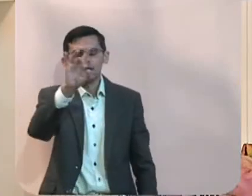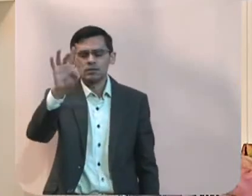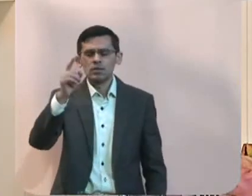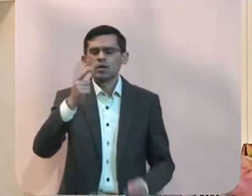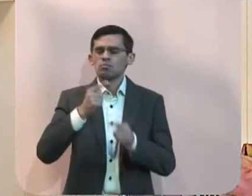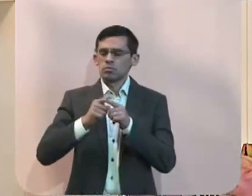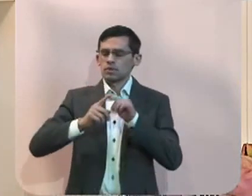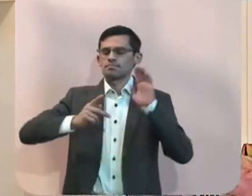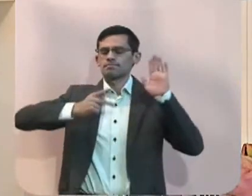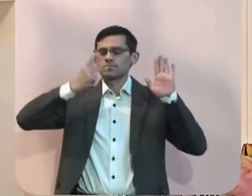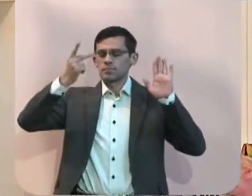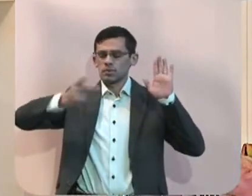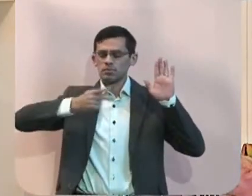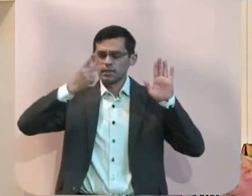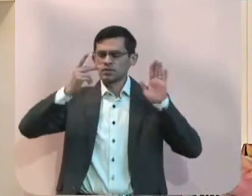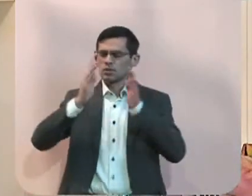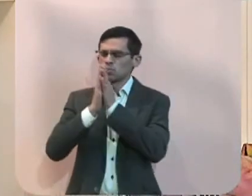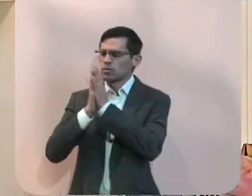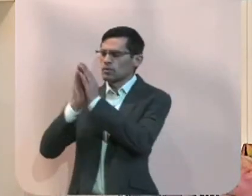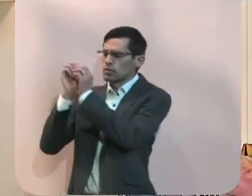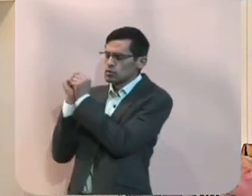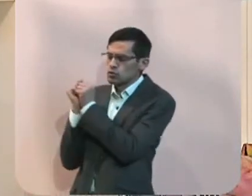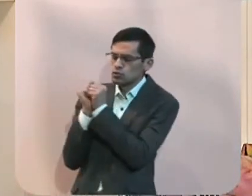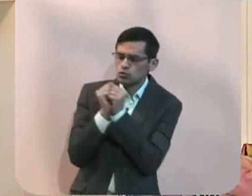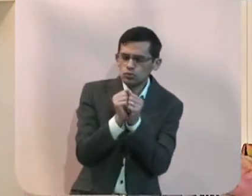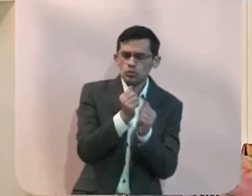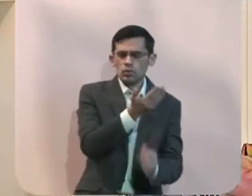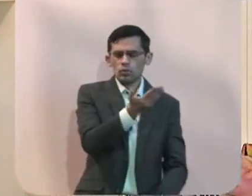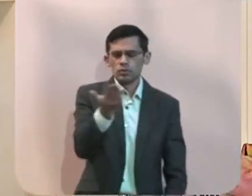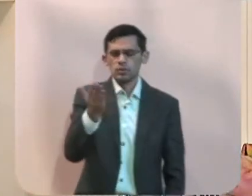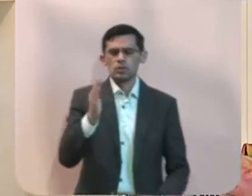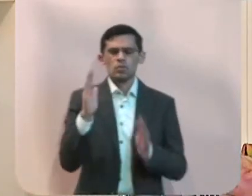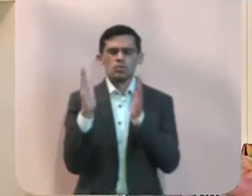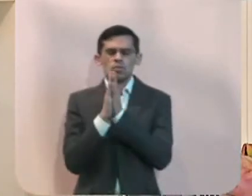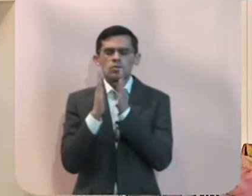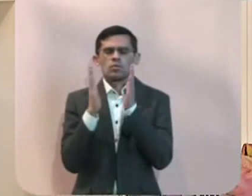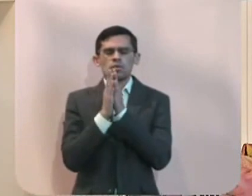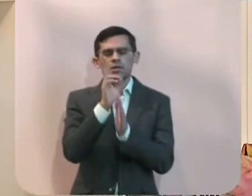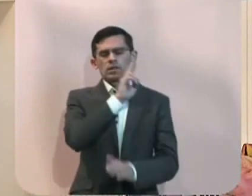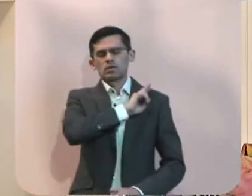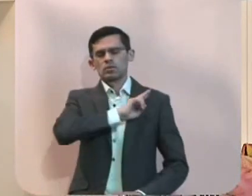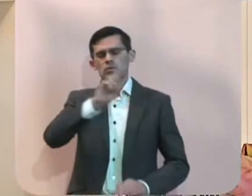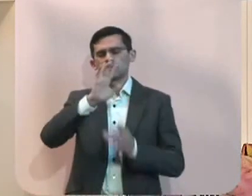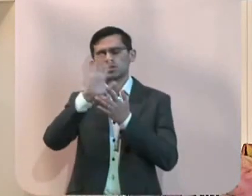essa é a tua promessa. Fica com eles agora. É aquilo que eu oro em nome de